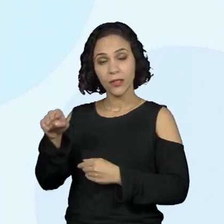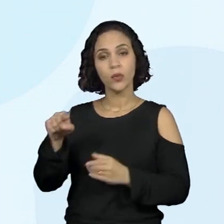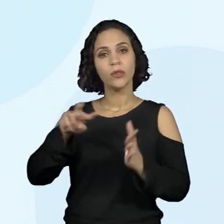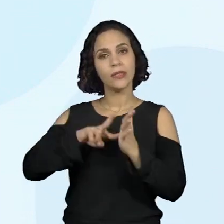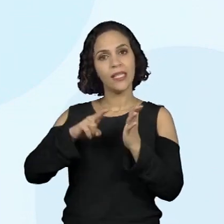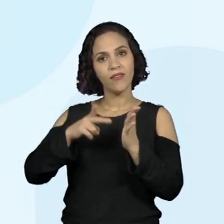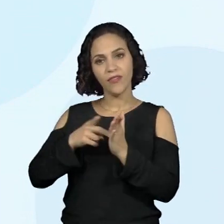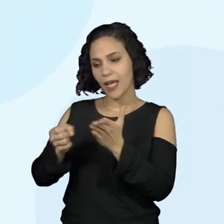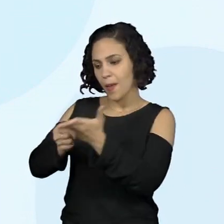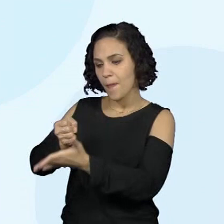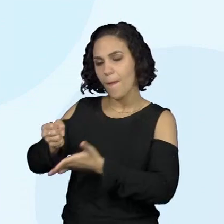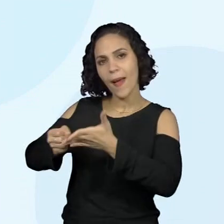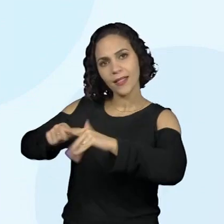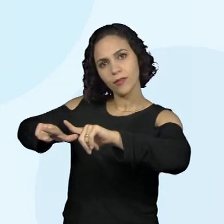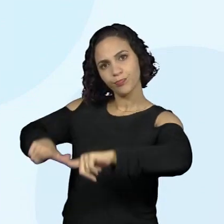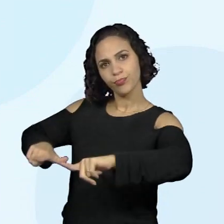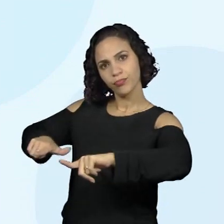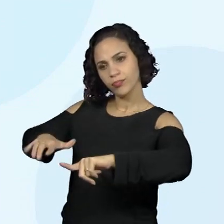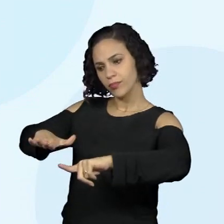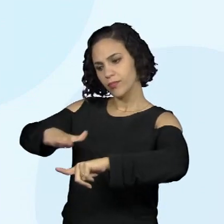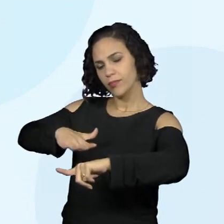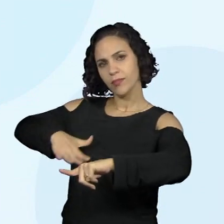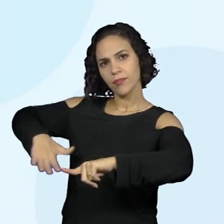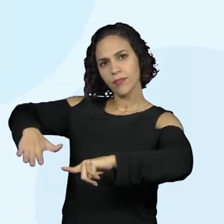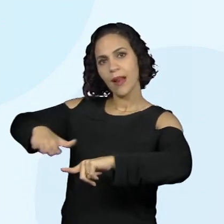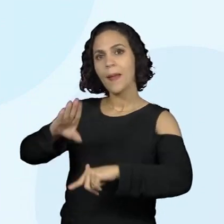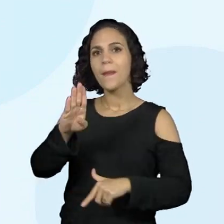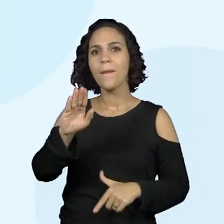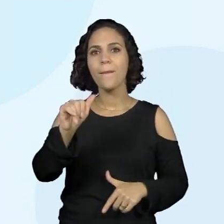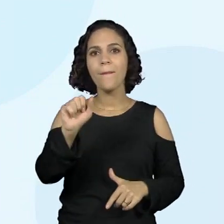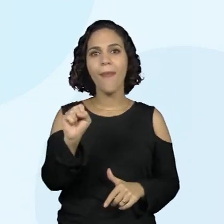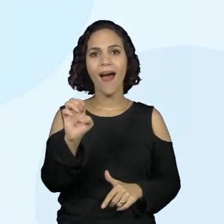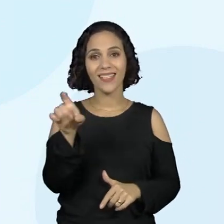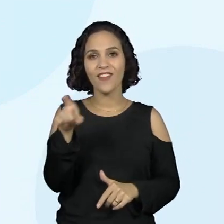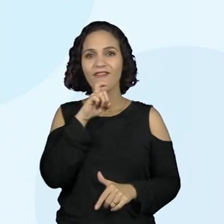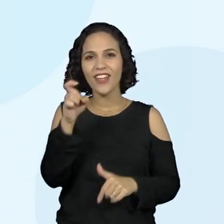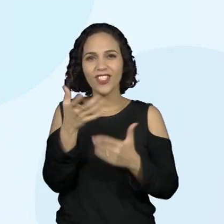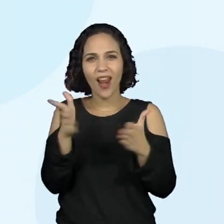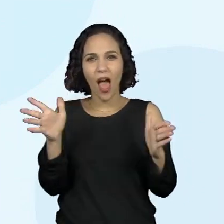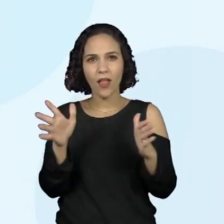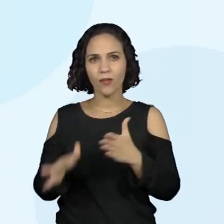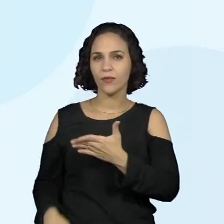Opa! Essa aqui está em verde claro e que agora eu estou